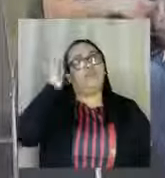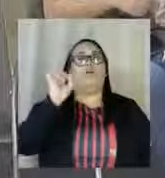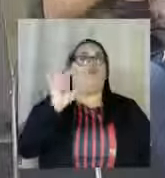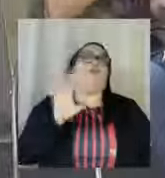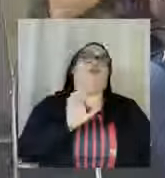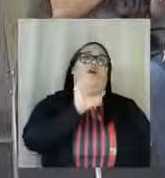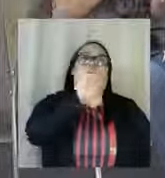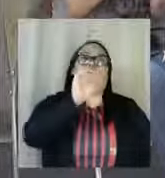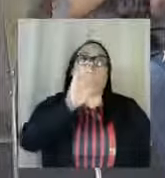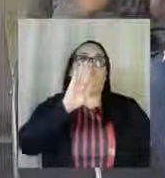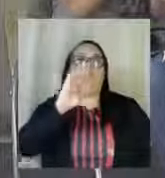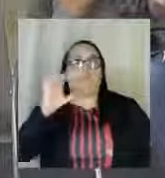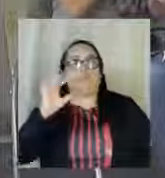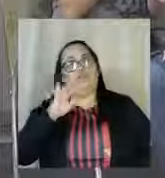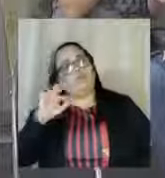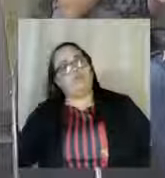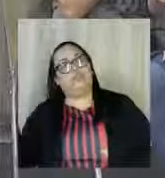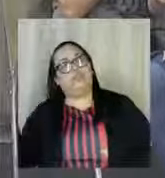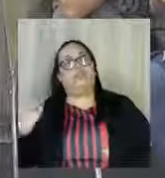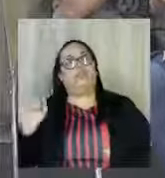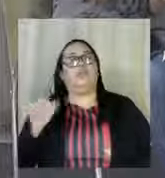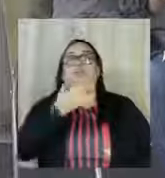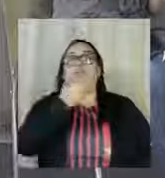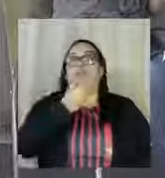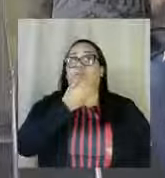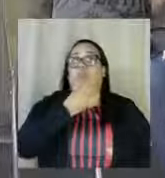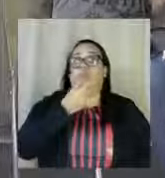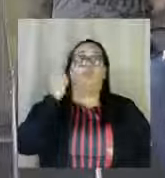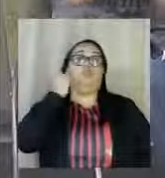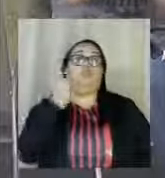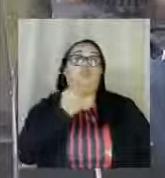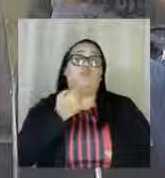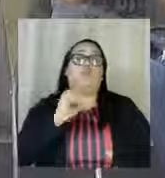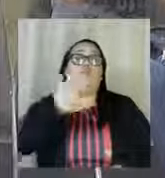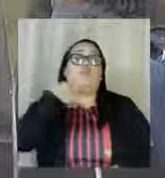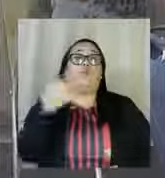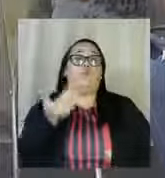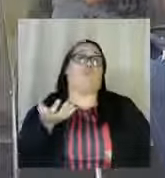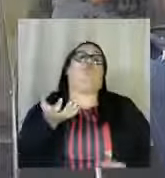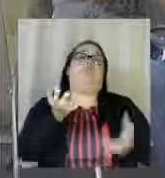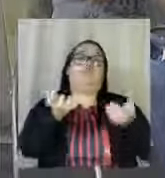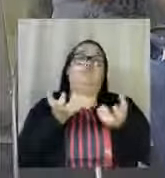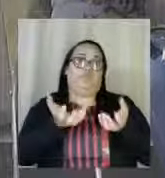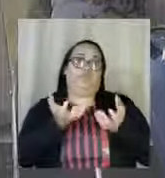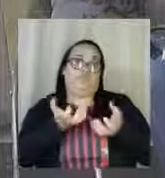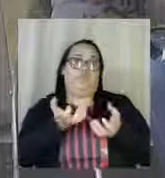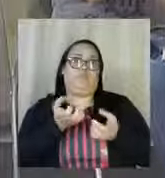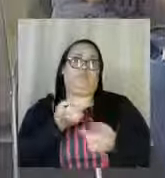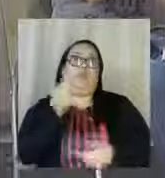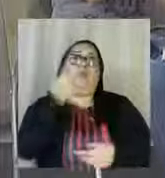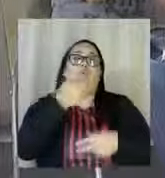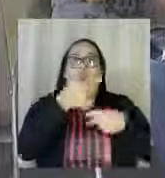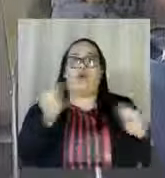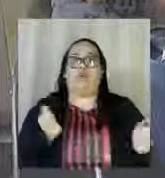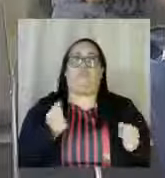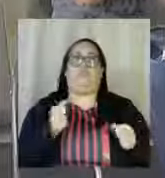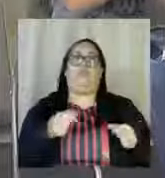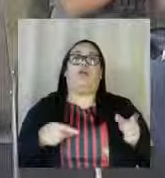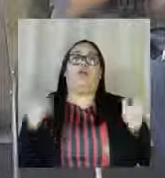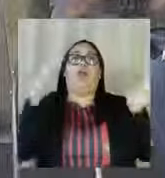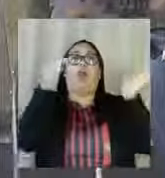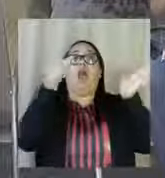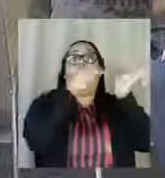Então, Mateus, quando ele queria algo, ele ia lá na letra e juntava a palavra.